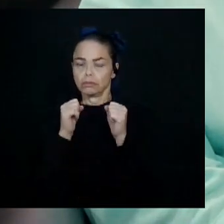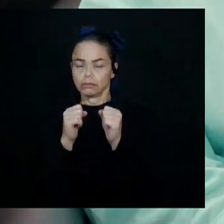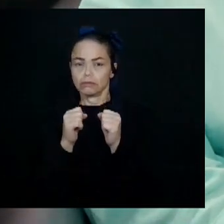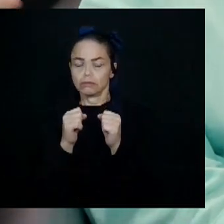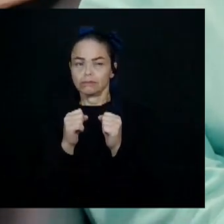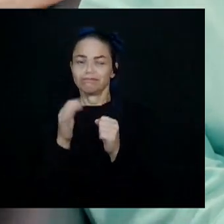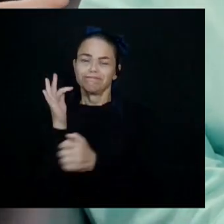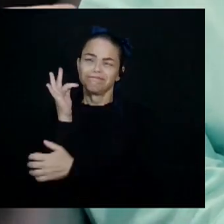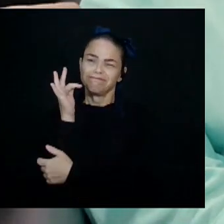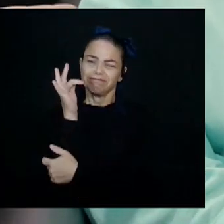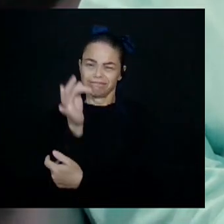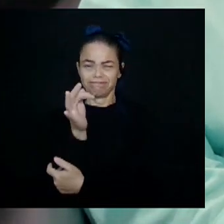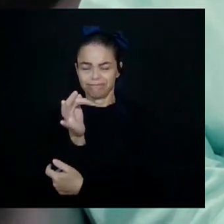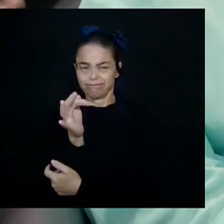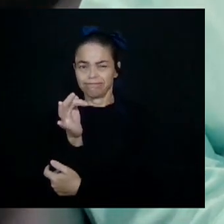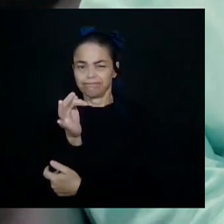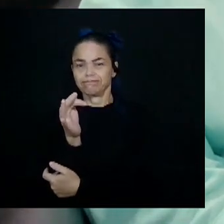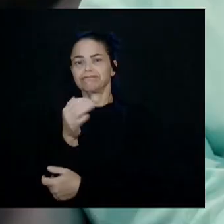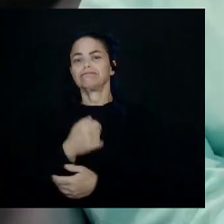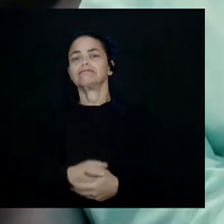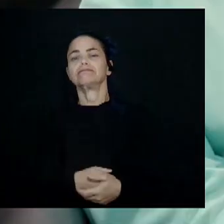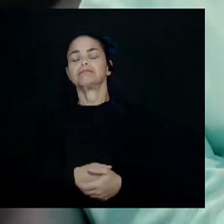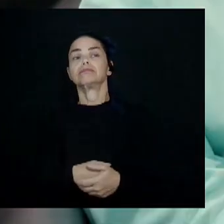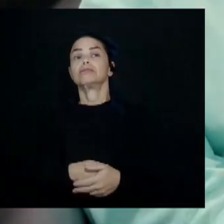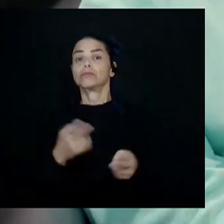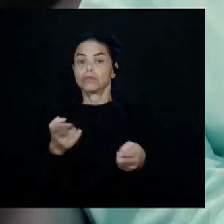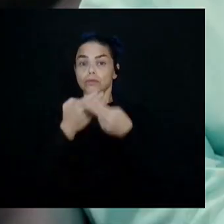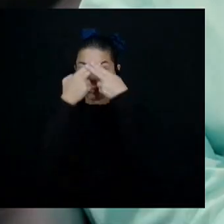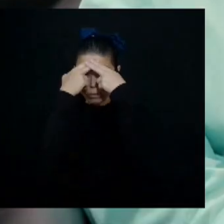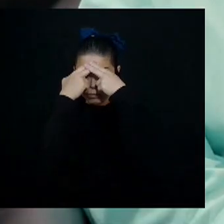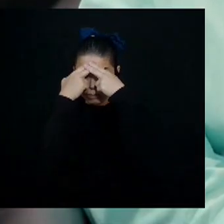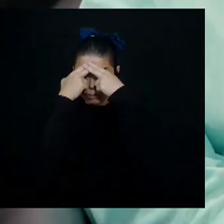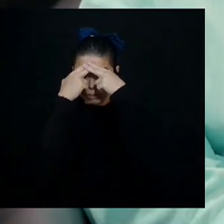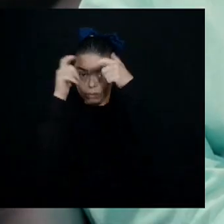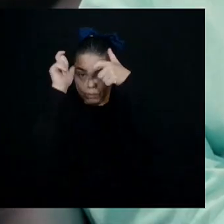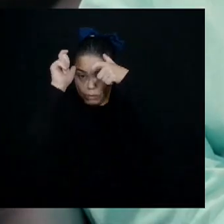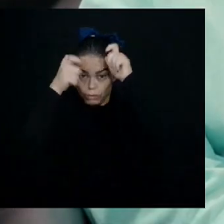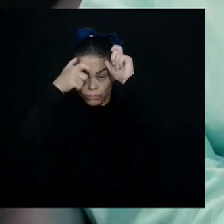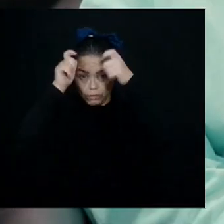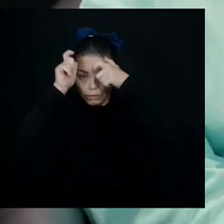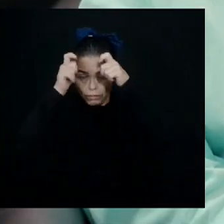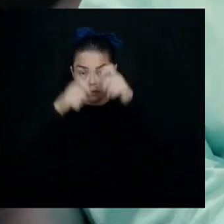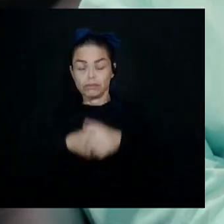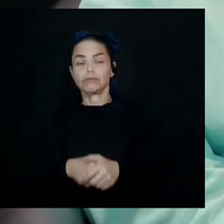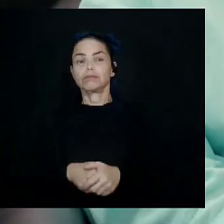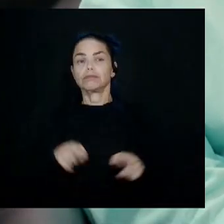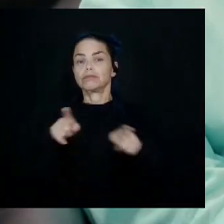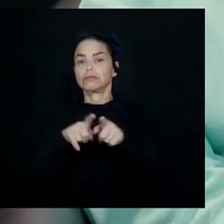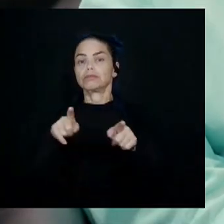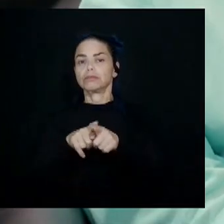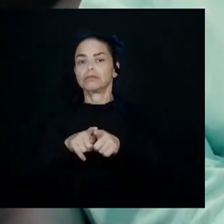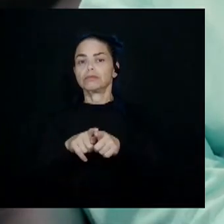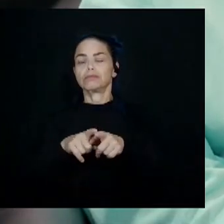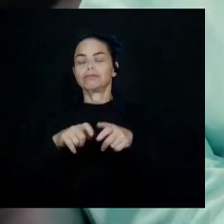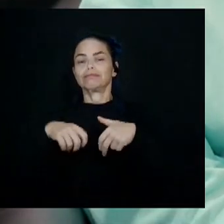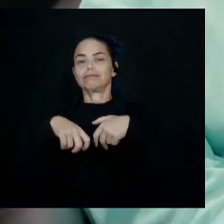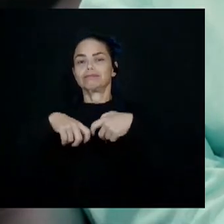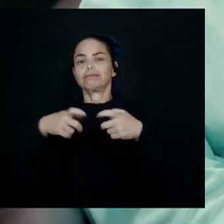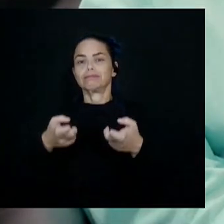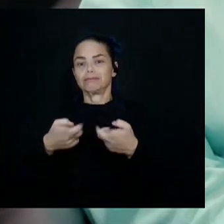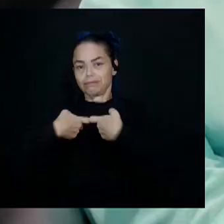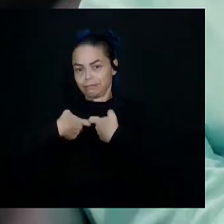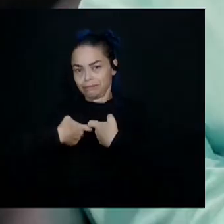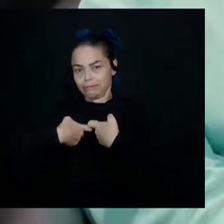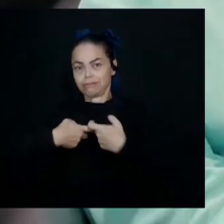que é mais a minha área, gerar transtornos na sexualidade da criança. Então, também cabe aos